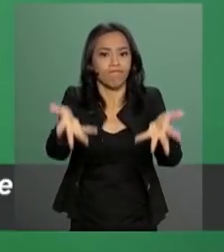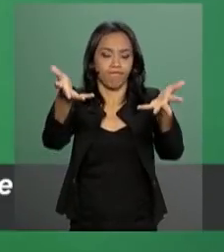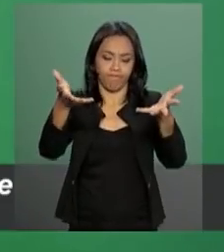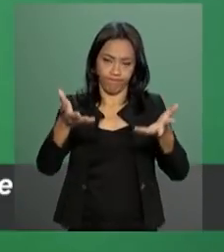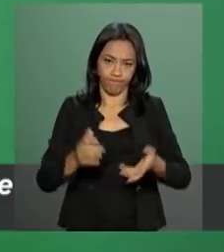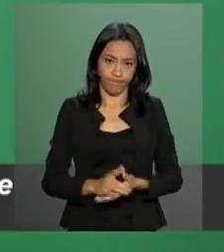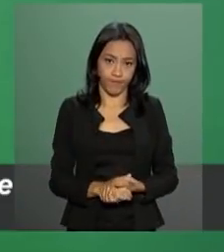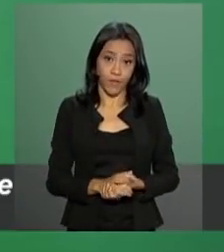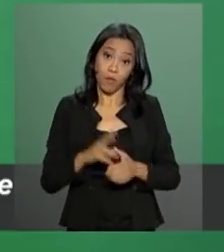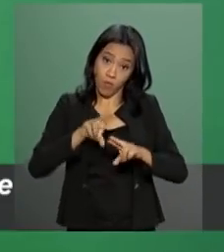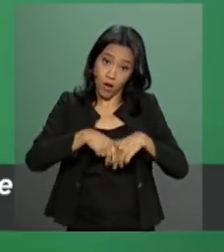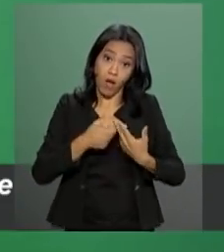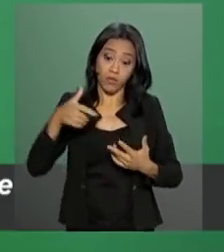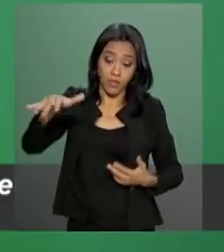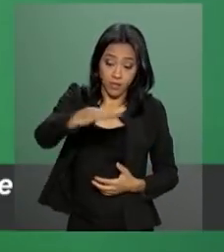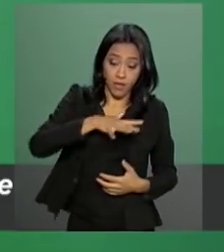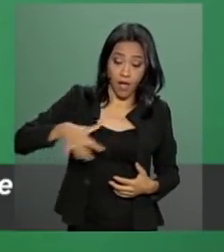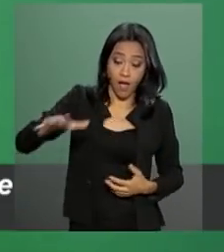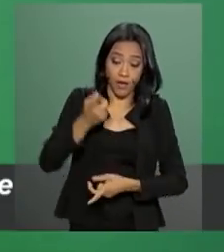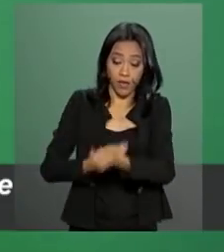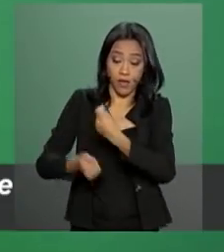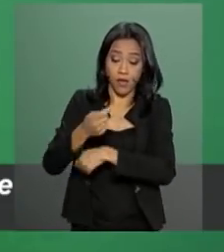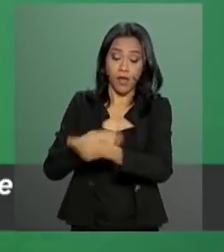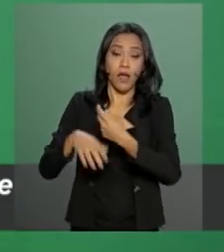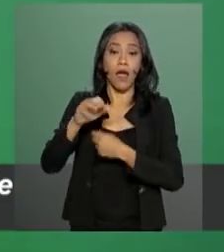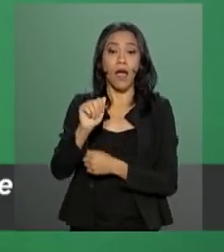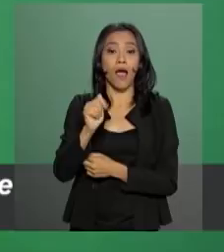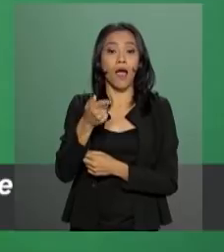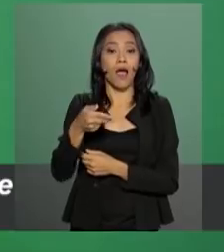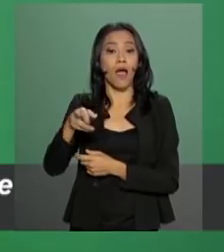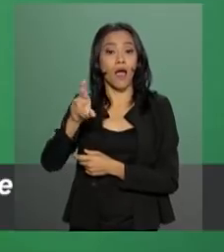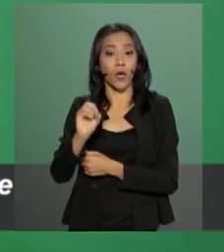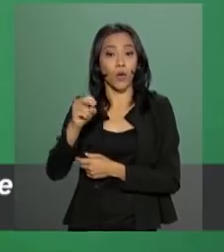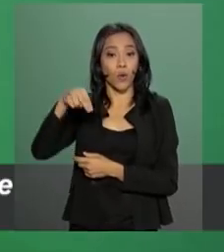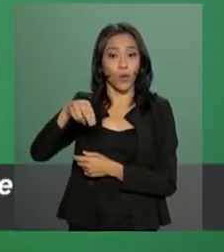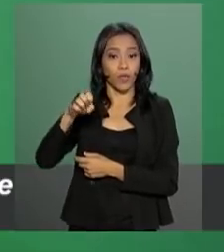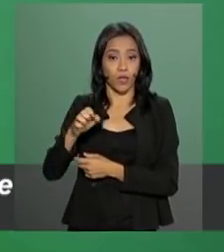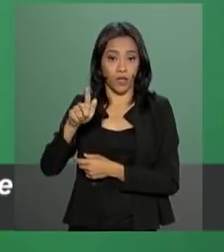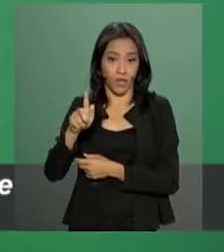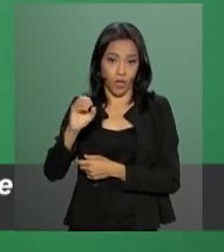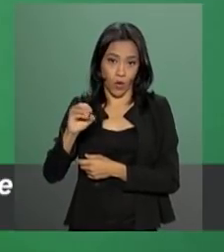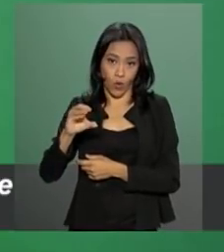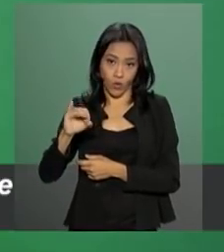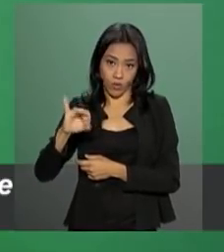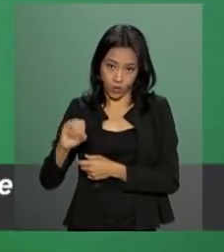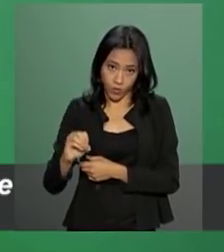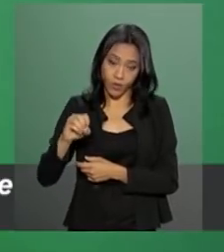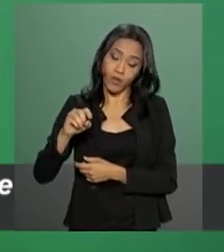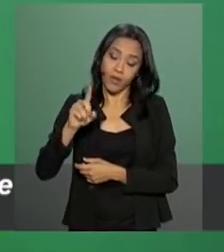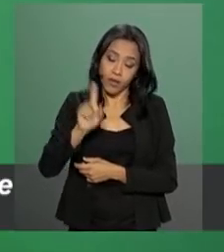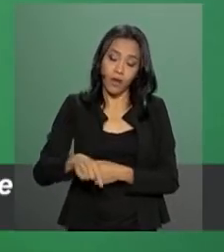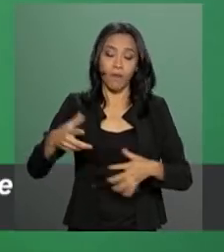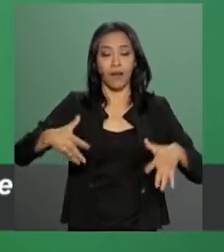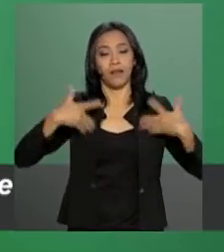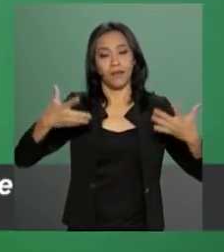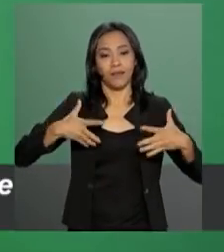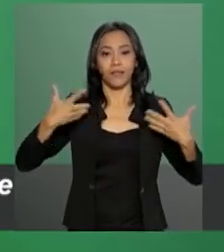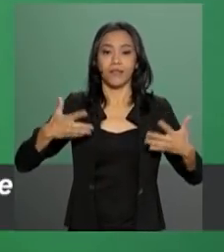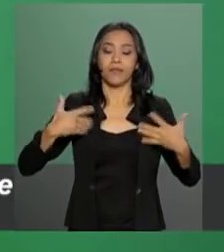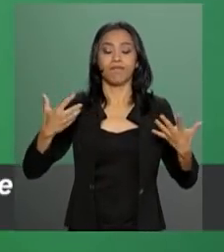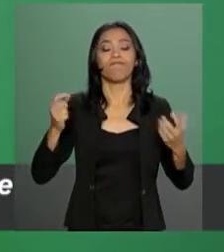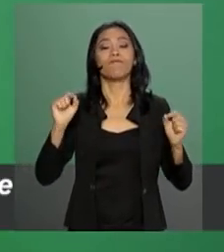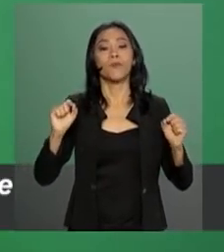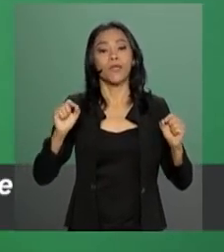por esse setor e portanto eu quero desde logo dizer aqui é uma alegria receber aqui